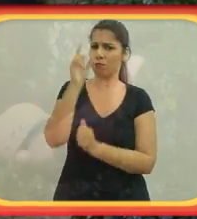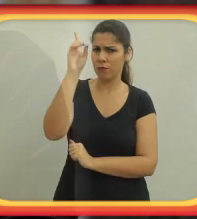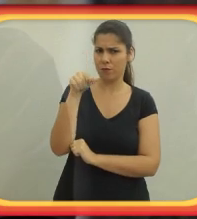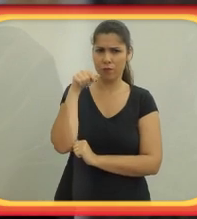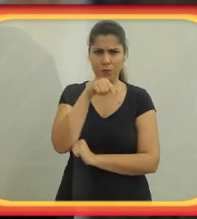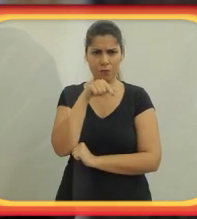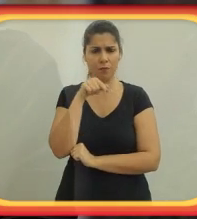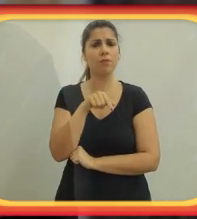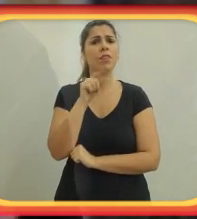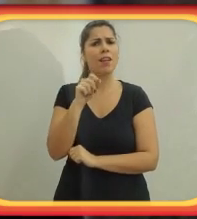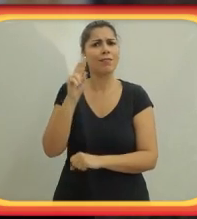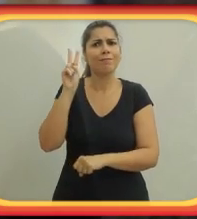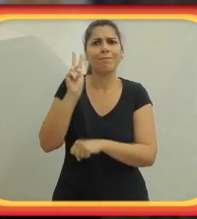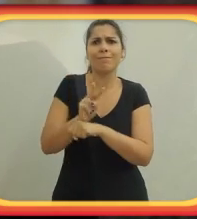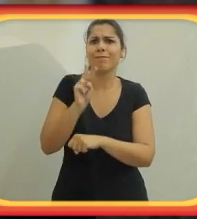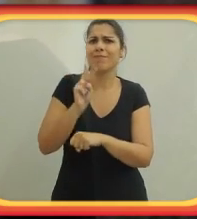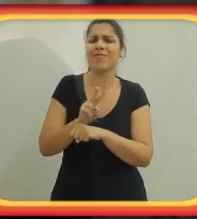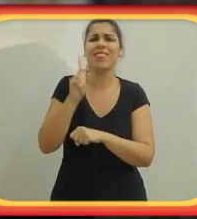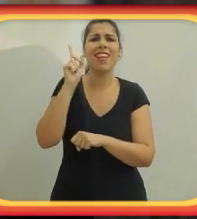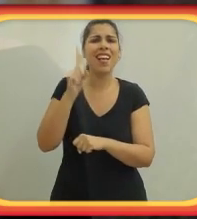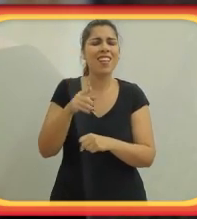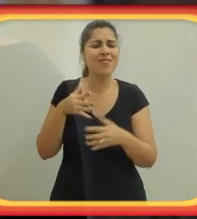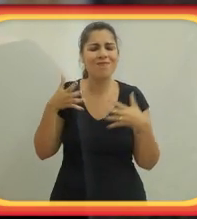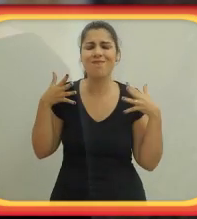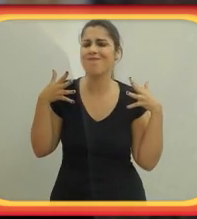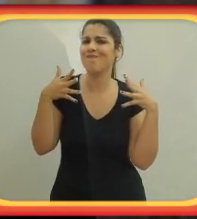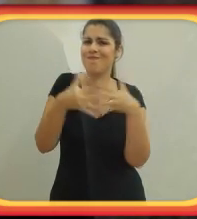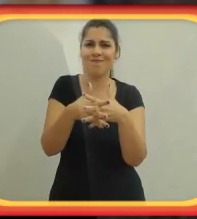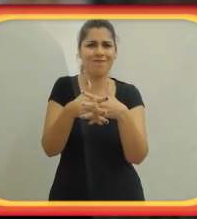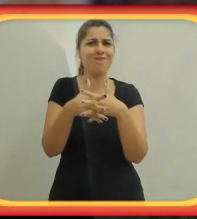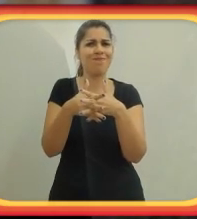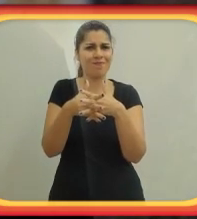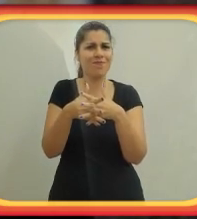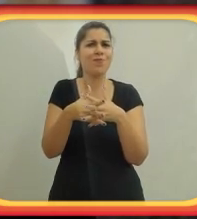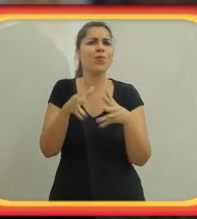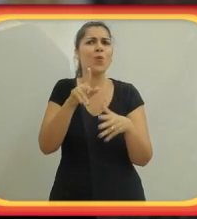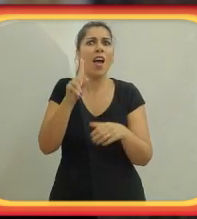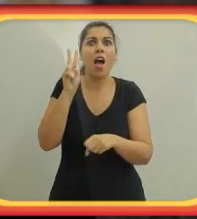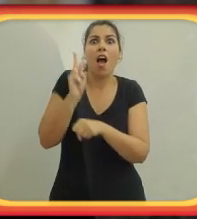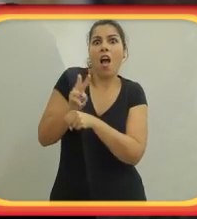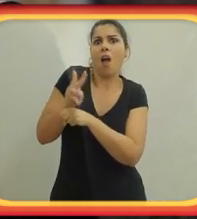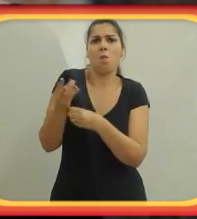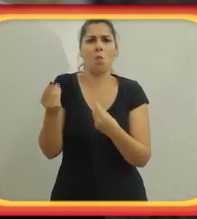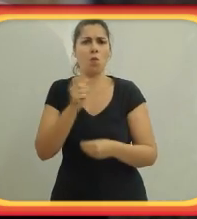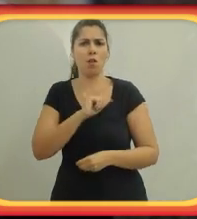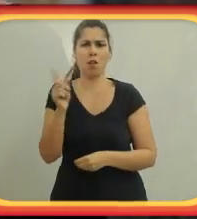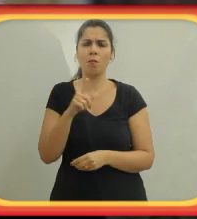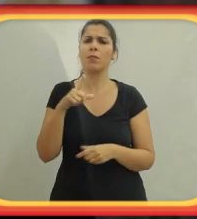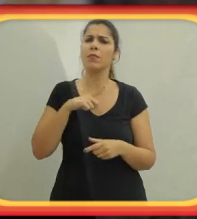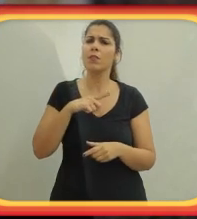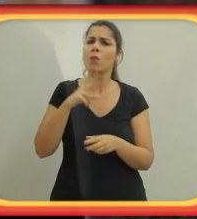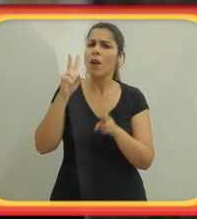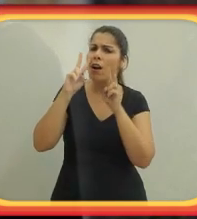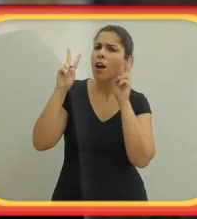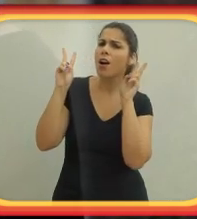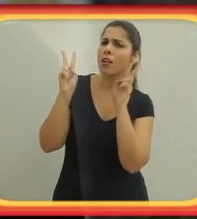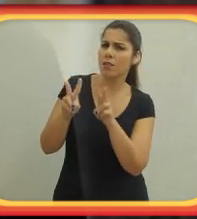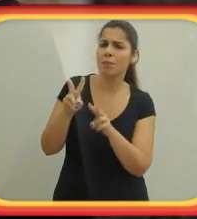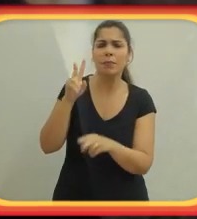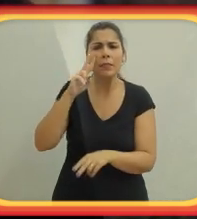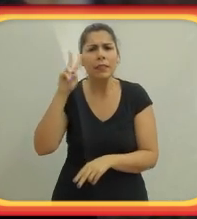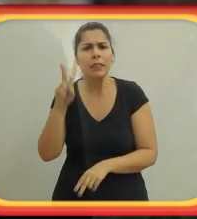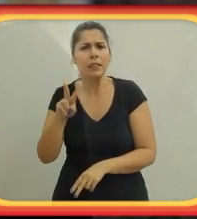longe. Todo pai e mãe quer proteger os filhos. E quando tem um filho com uma deficiência, a superproteção é